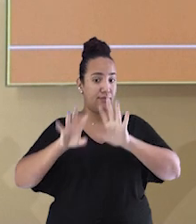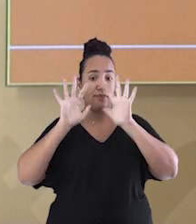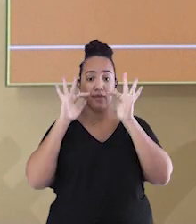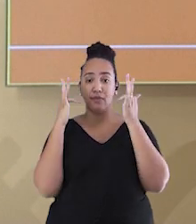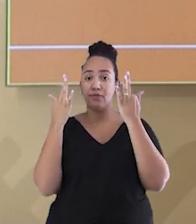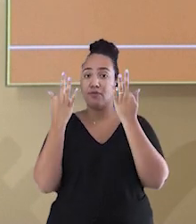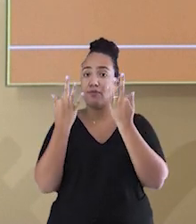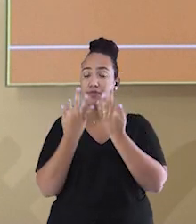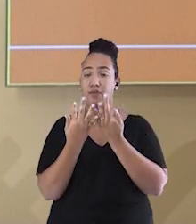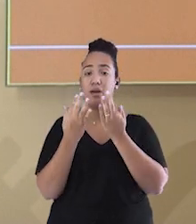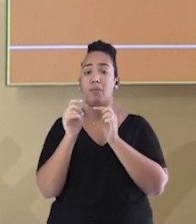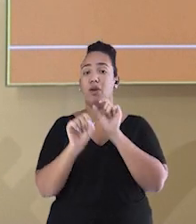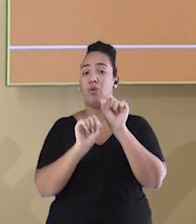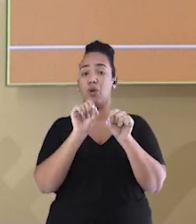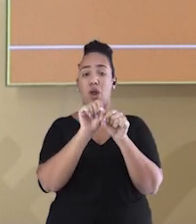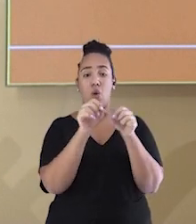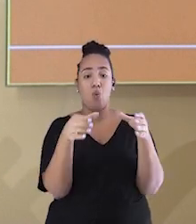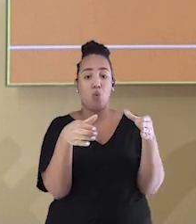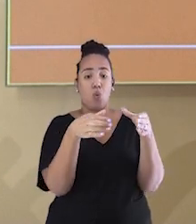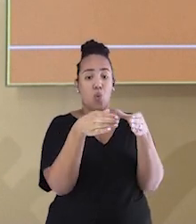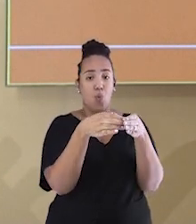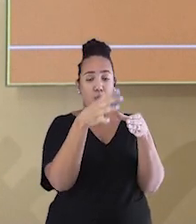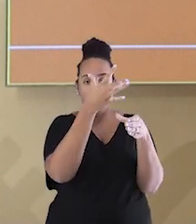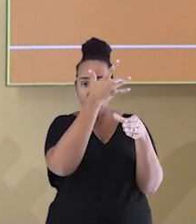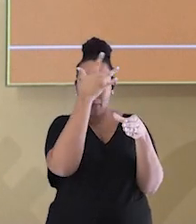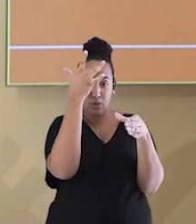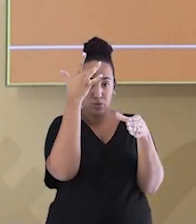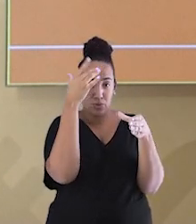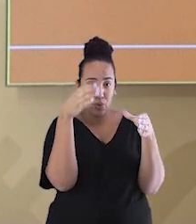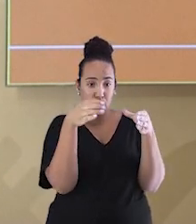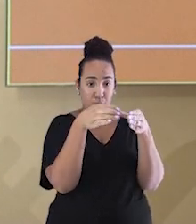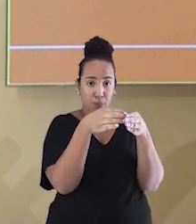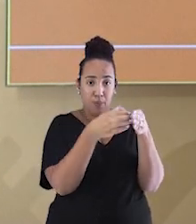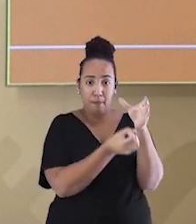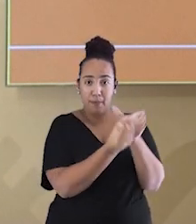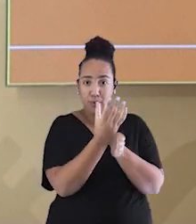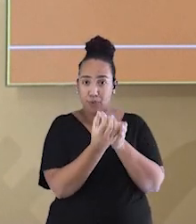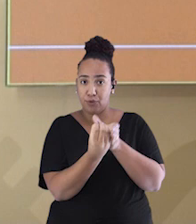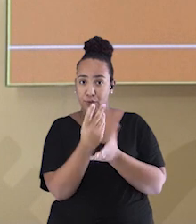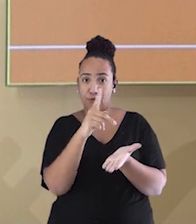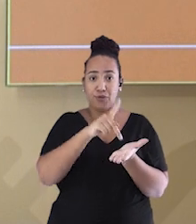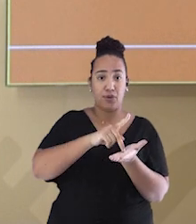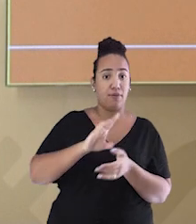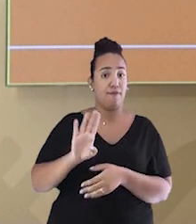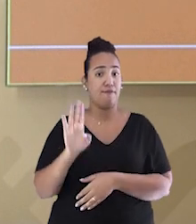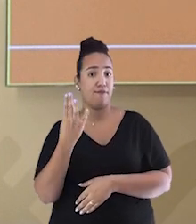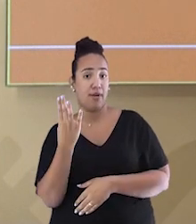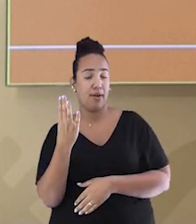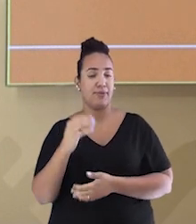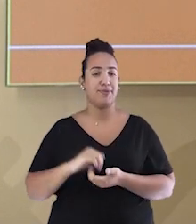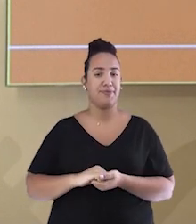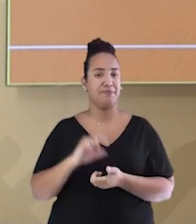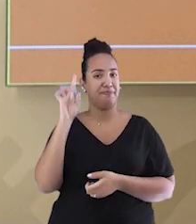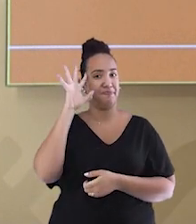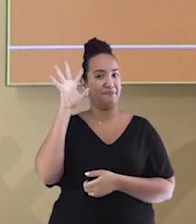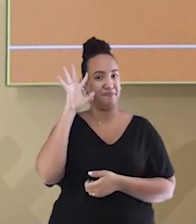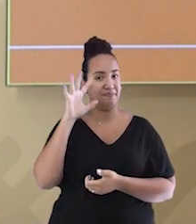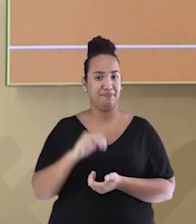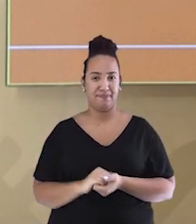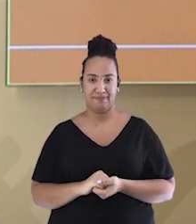A agricultura familiar é realizada por pequenos produtores. Verdadeiro ou